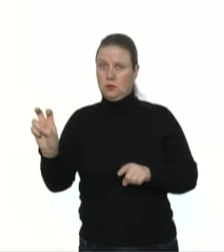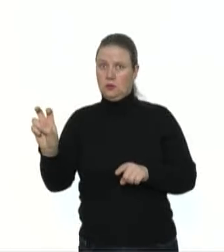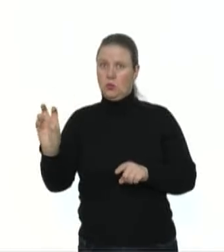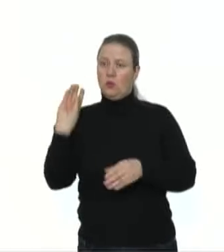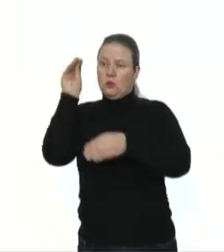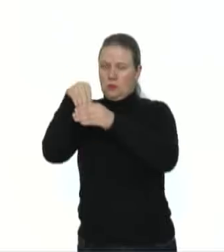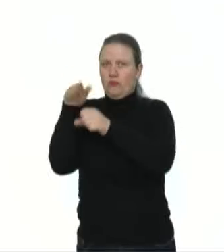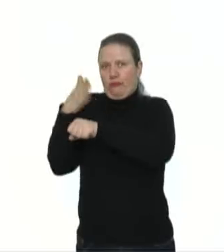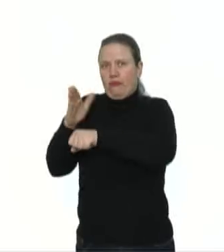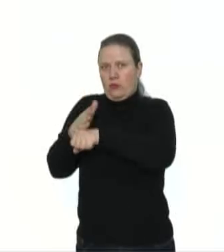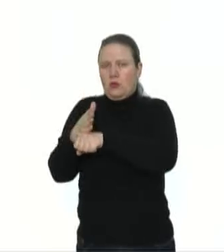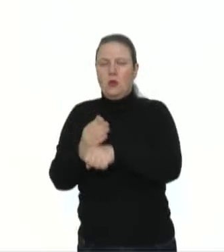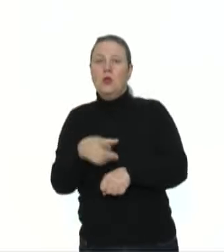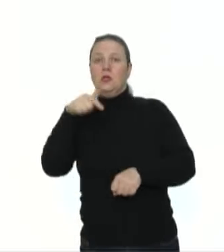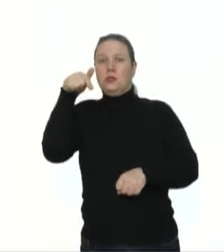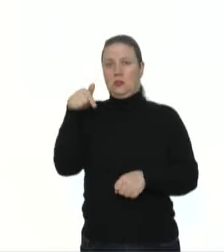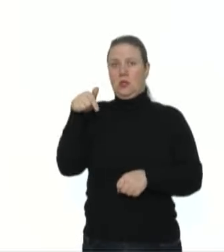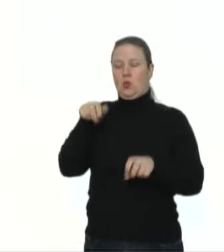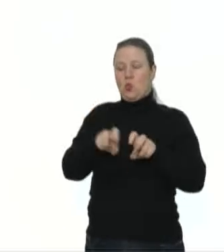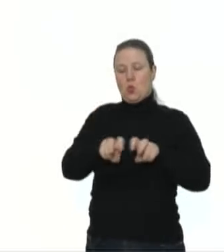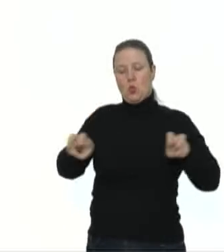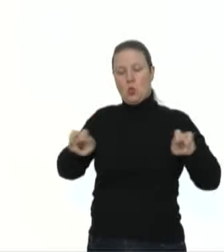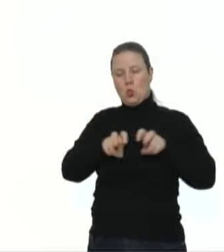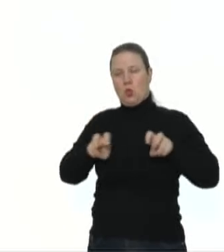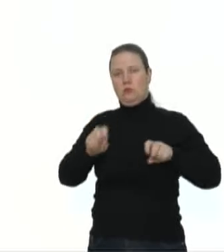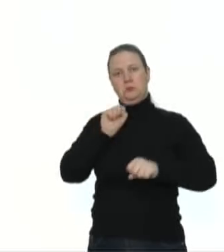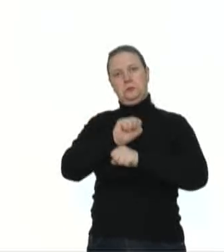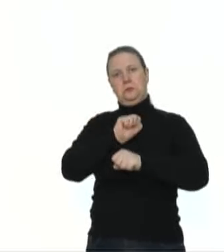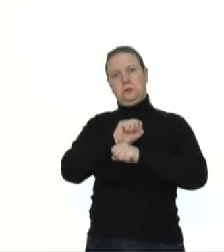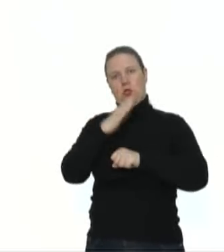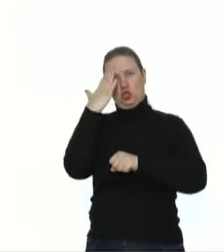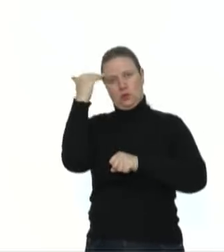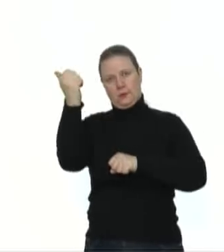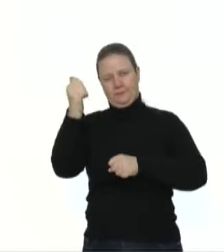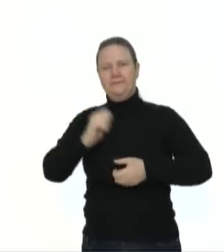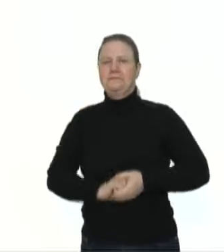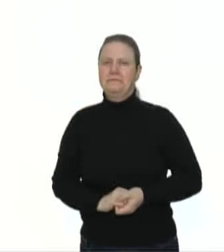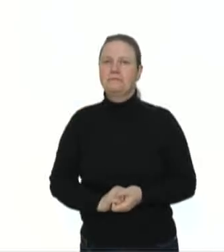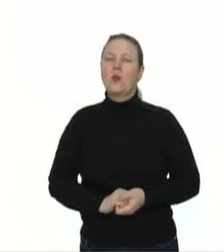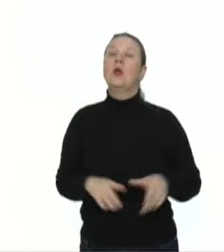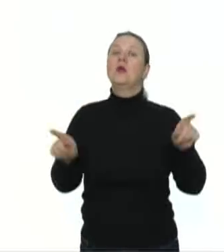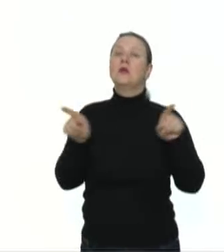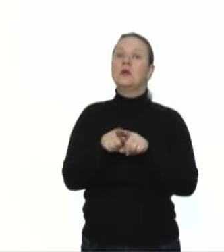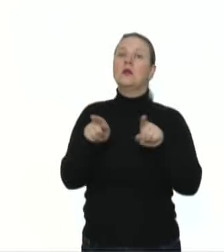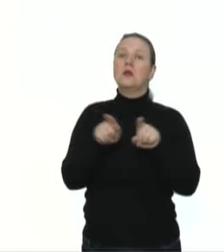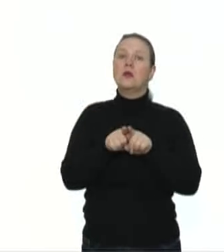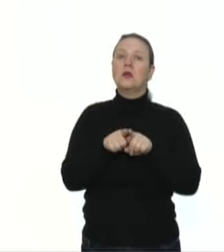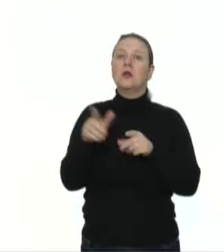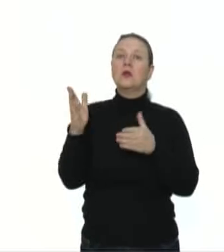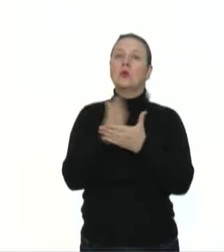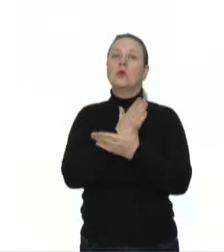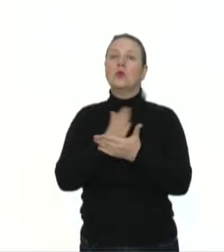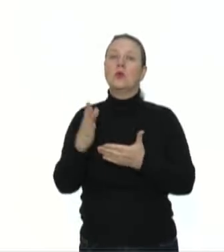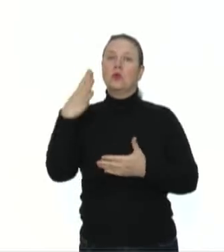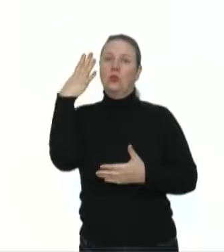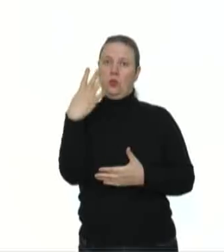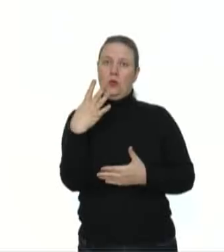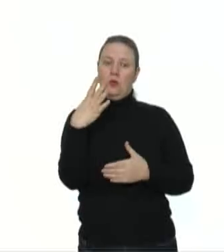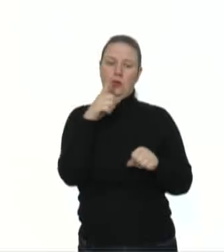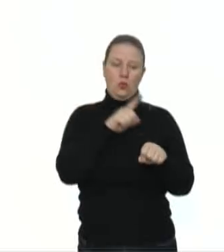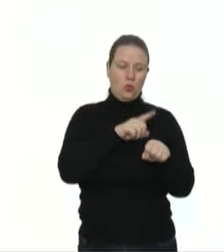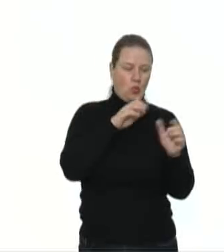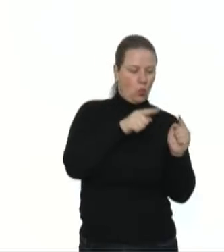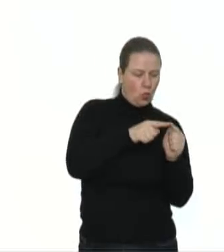quadra e até 7 reservas. A partida de basquete é dividida em 4 períodos de 10 minutos